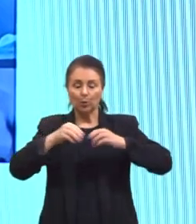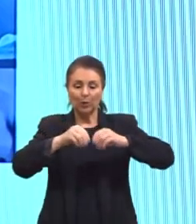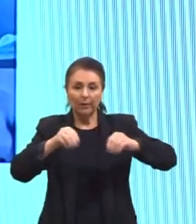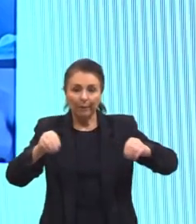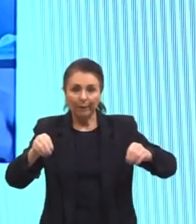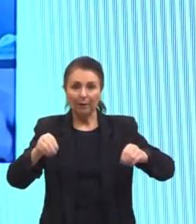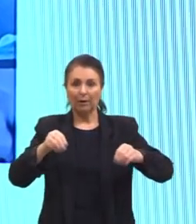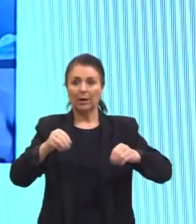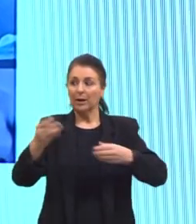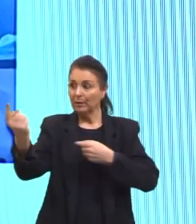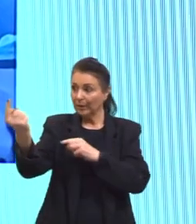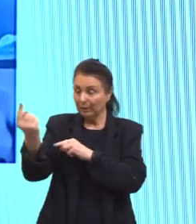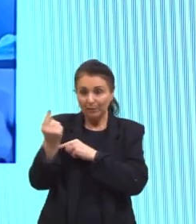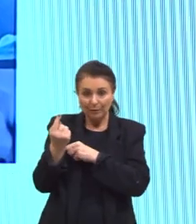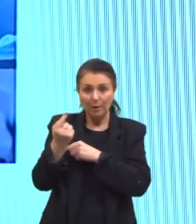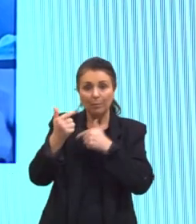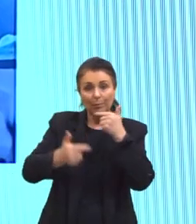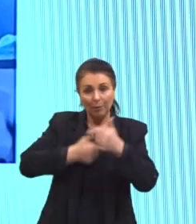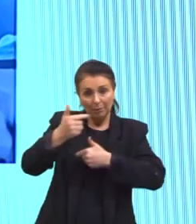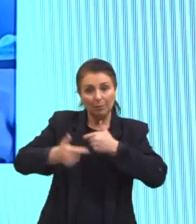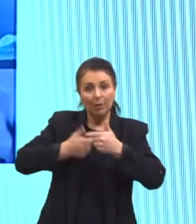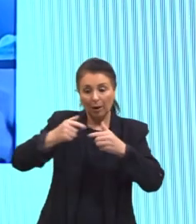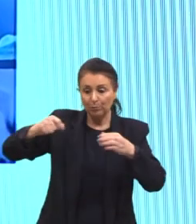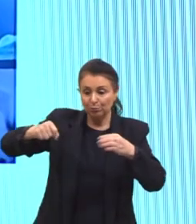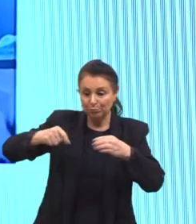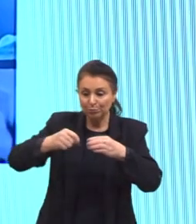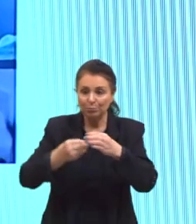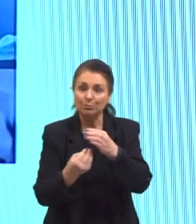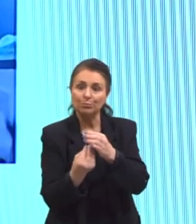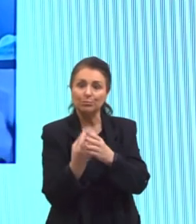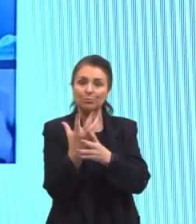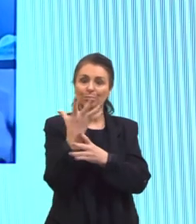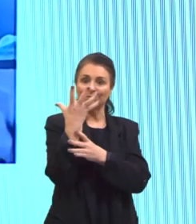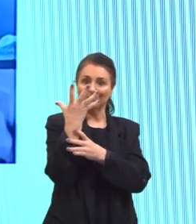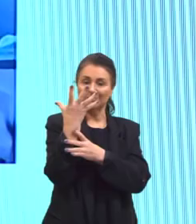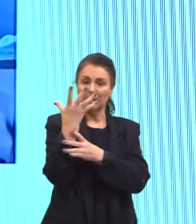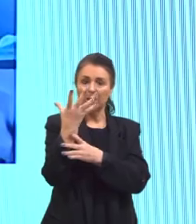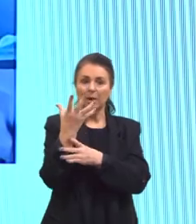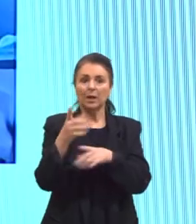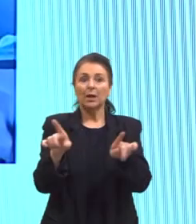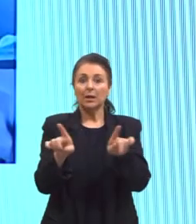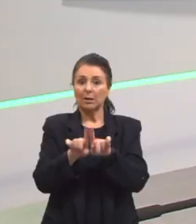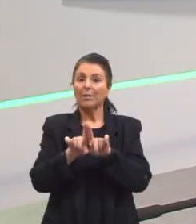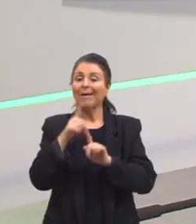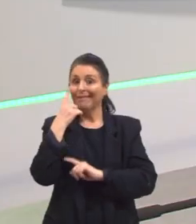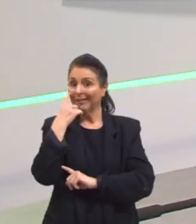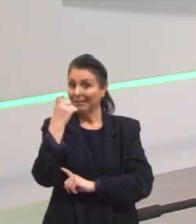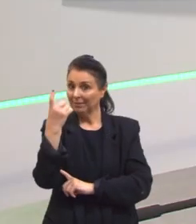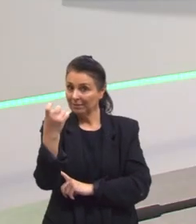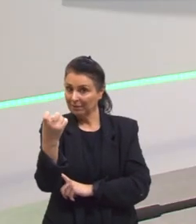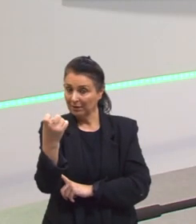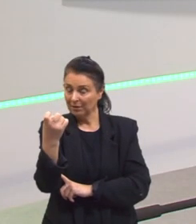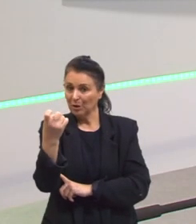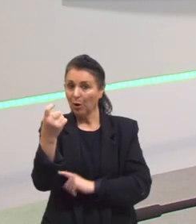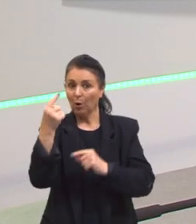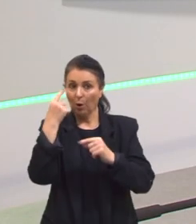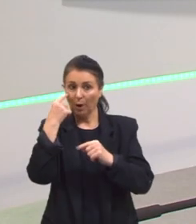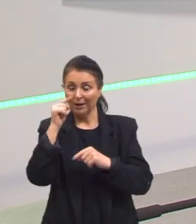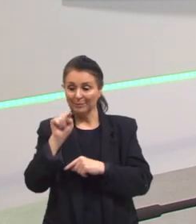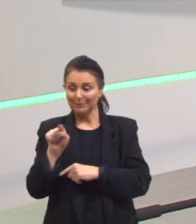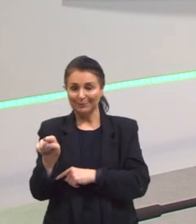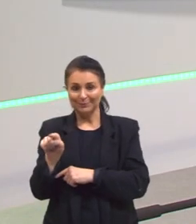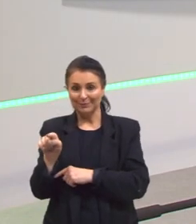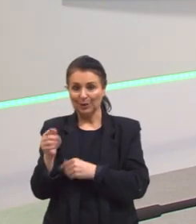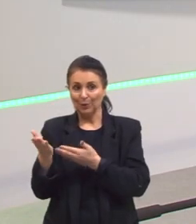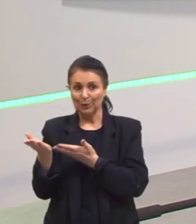enxadinha ali né no ombro para produzir mais tá gurizada um que eu trago EA interessantíssimo vai ser aqui em baixo ó